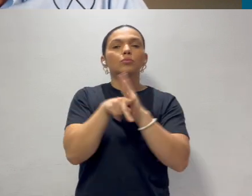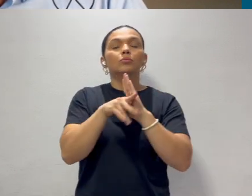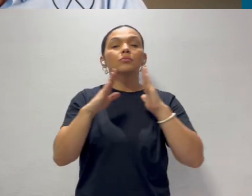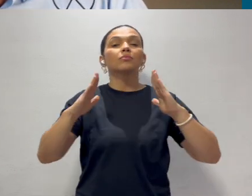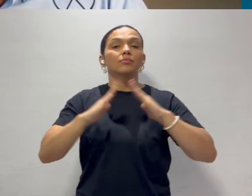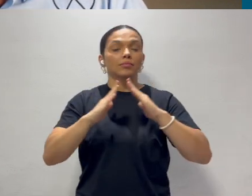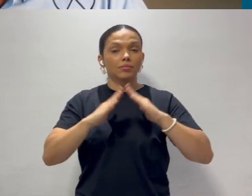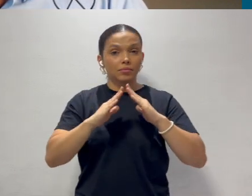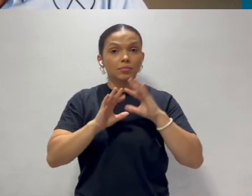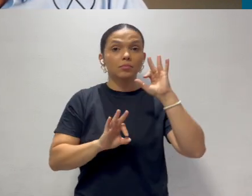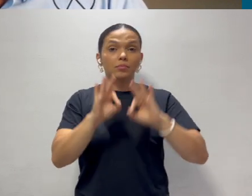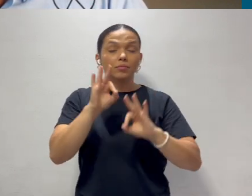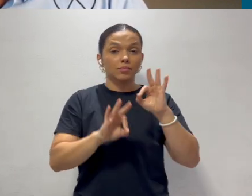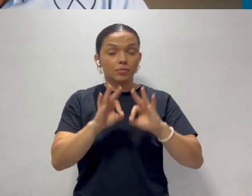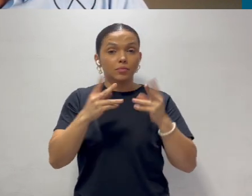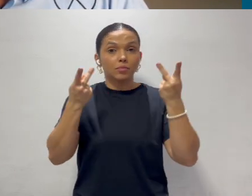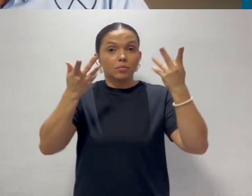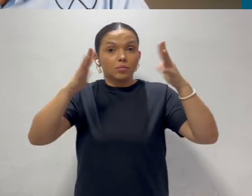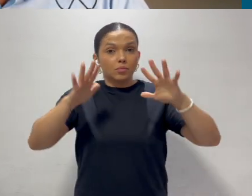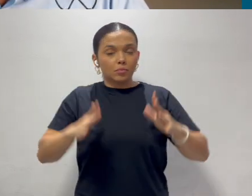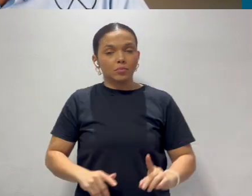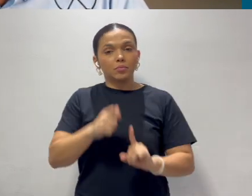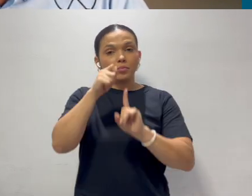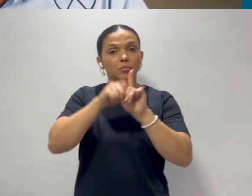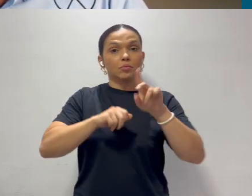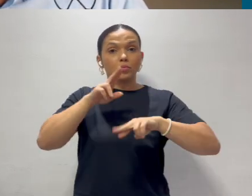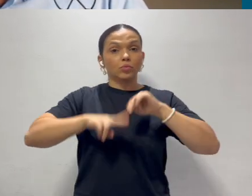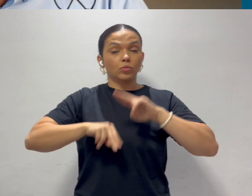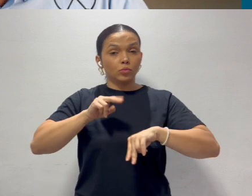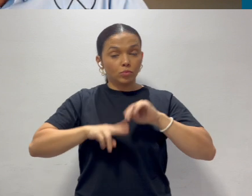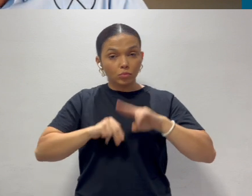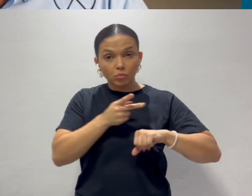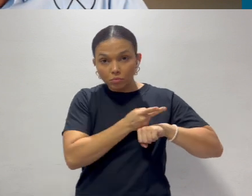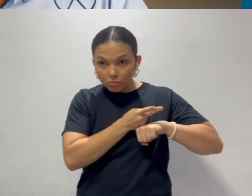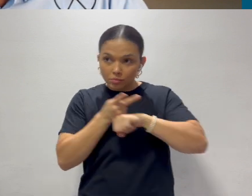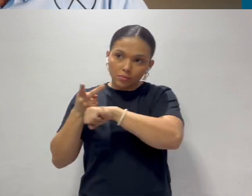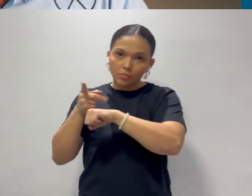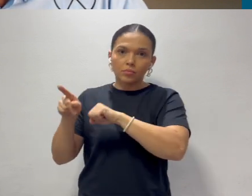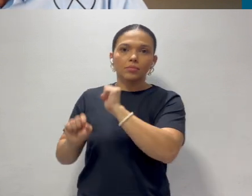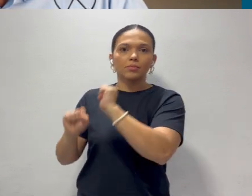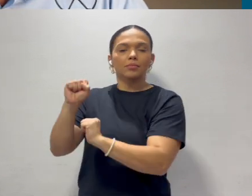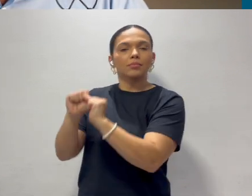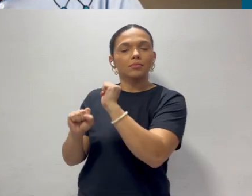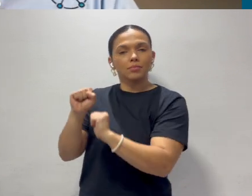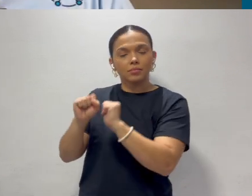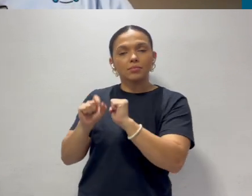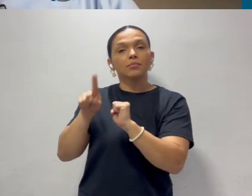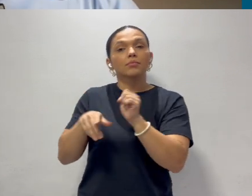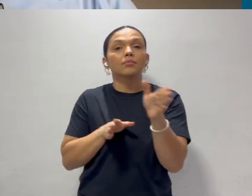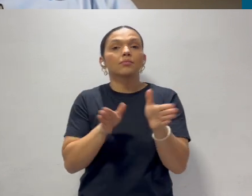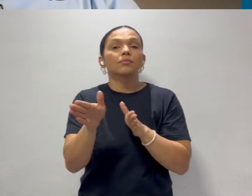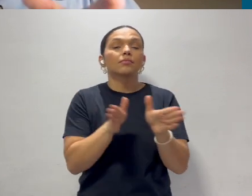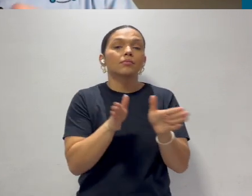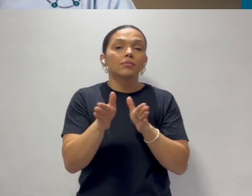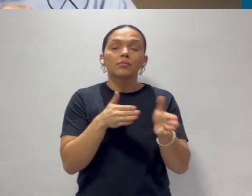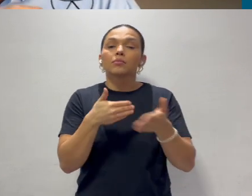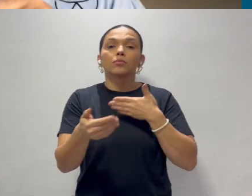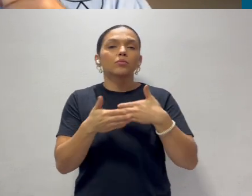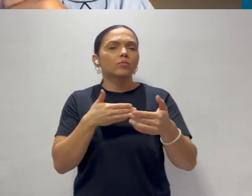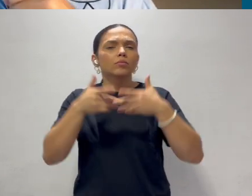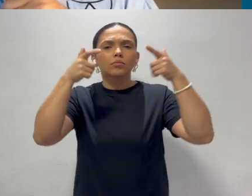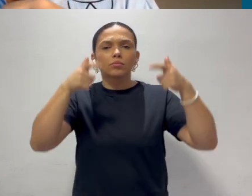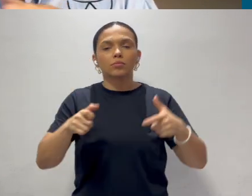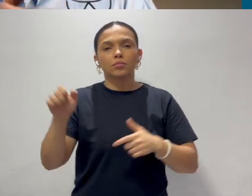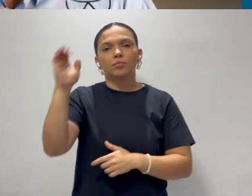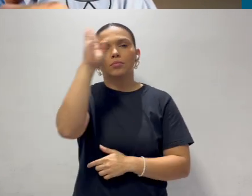Casa, preparou uma promoção muito especial para o mês de junho, para quem procurar elevadores para casa, para ter acessibilidade em